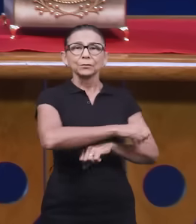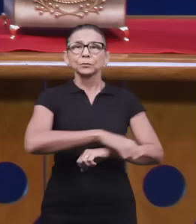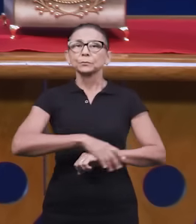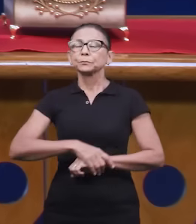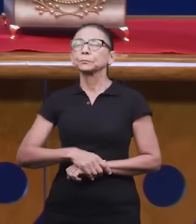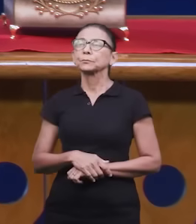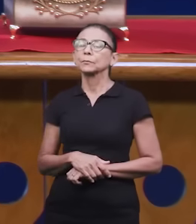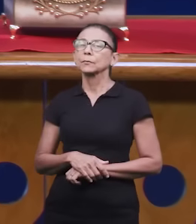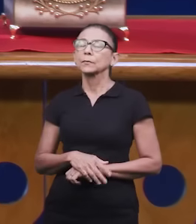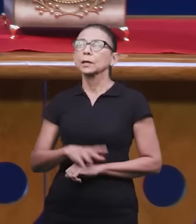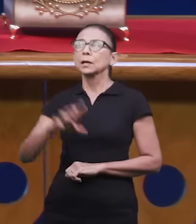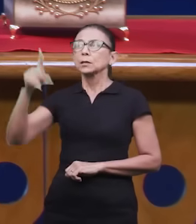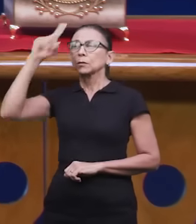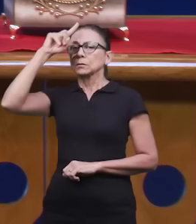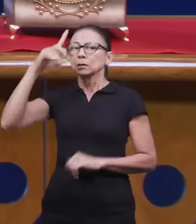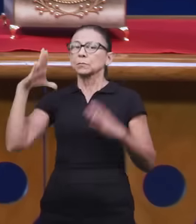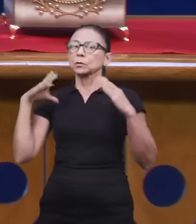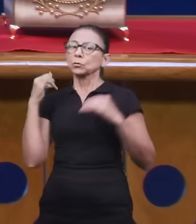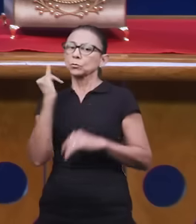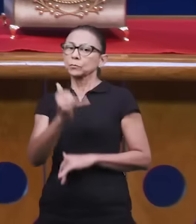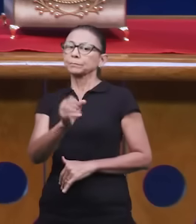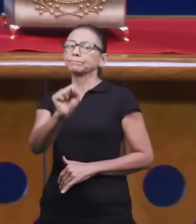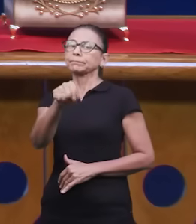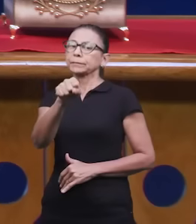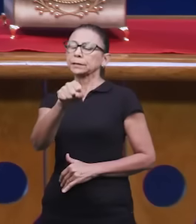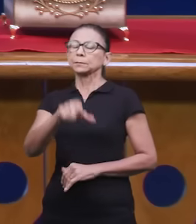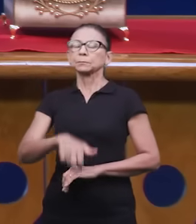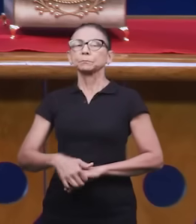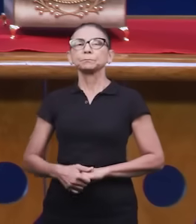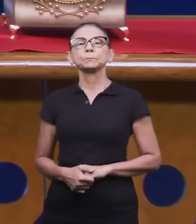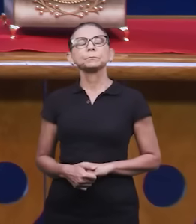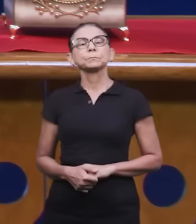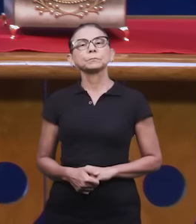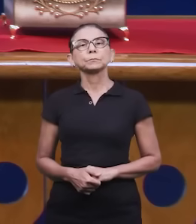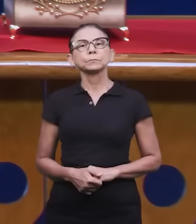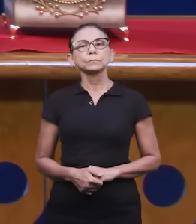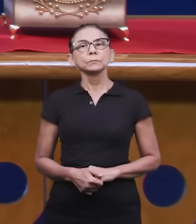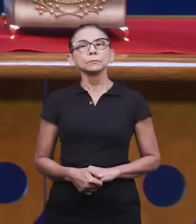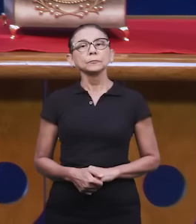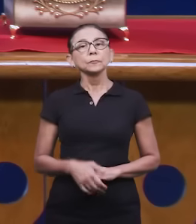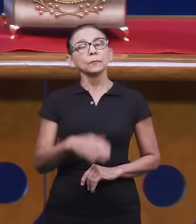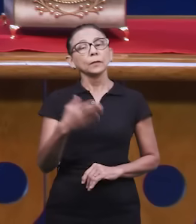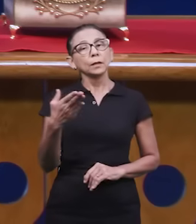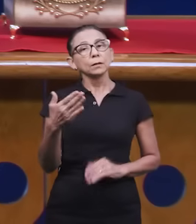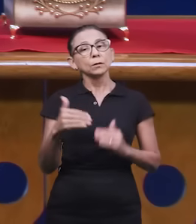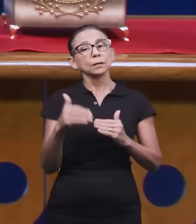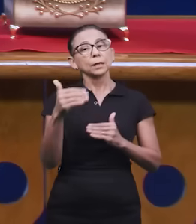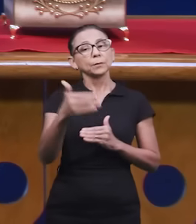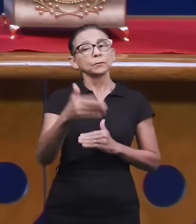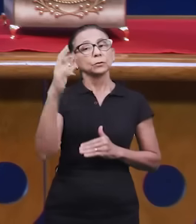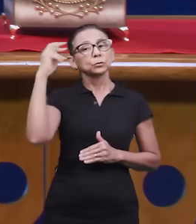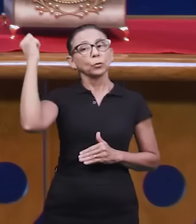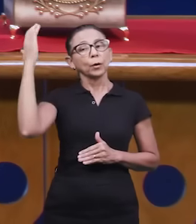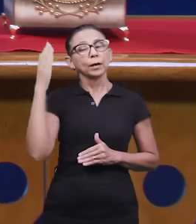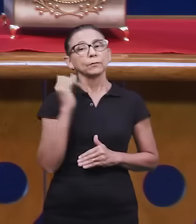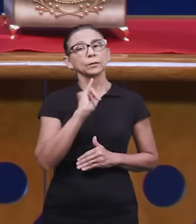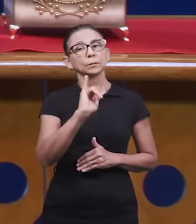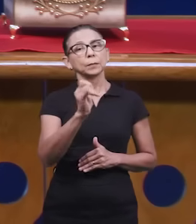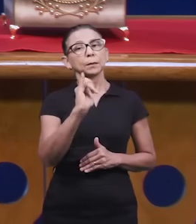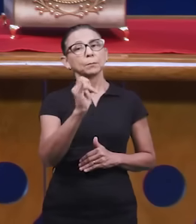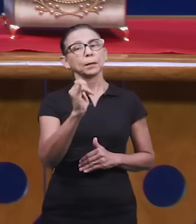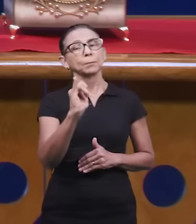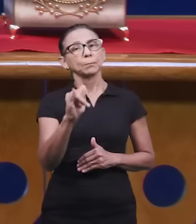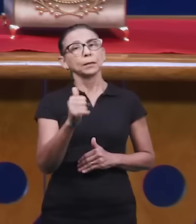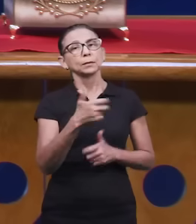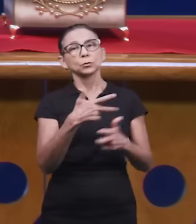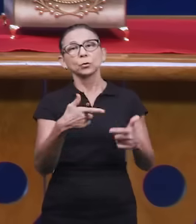mesmo. E a partir do que ele conhecia, revelou a ele o que ele não conhecia. As